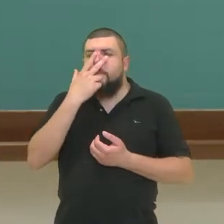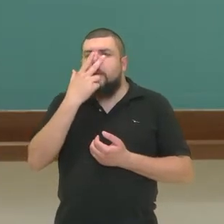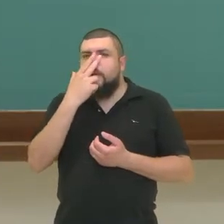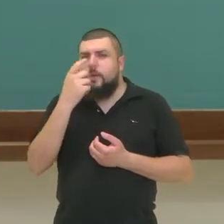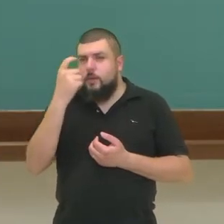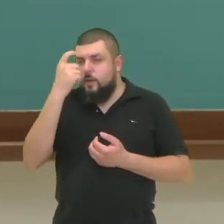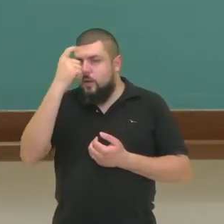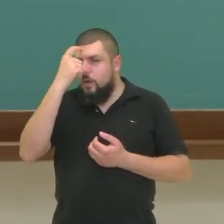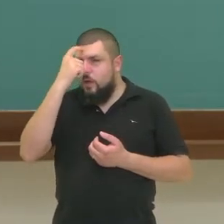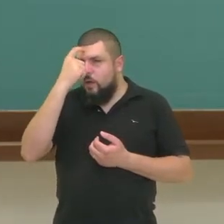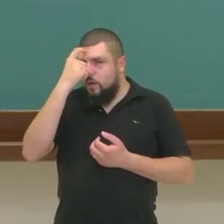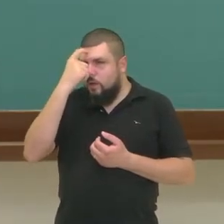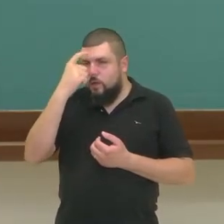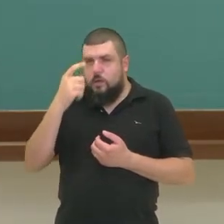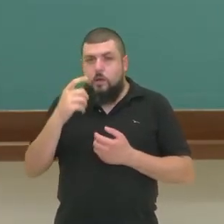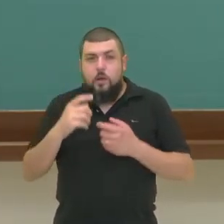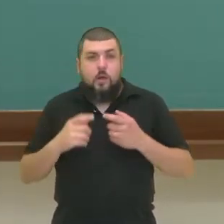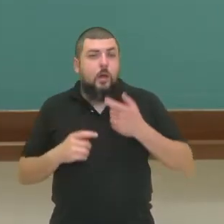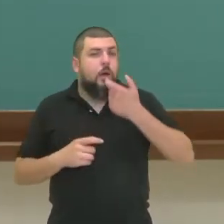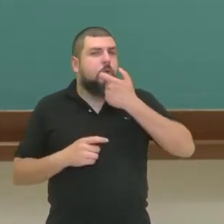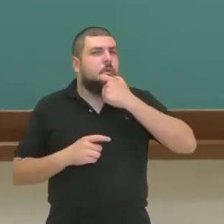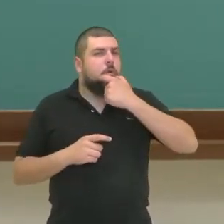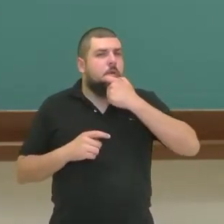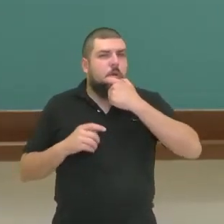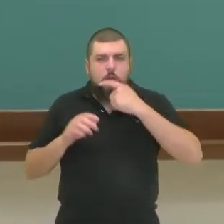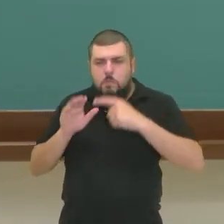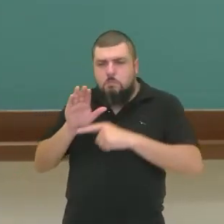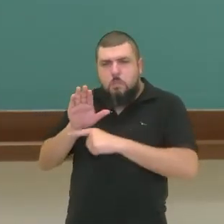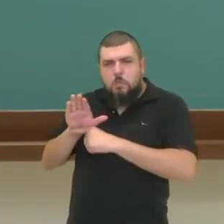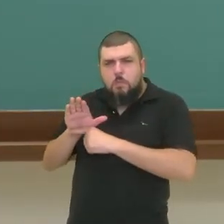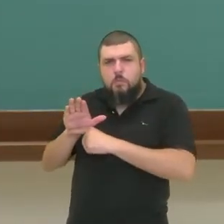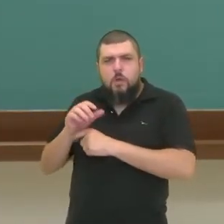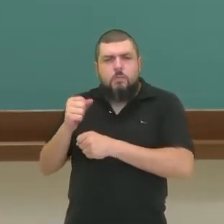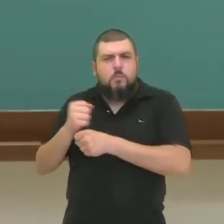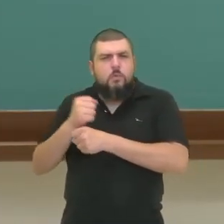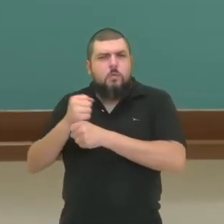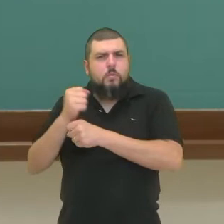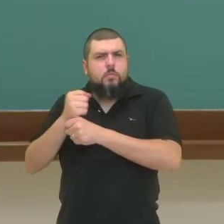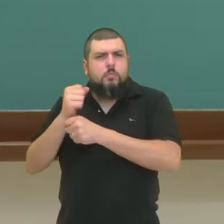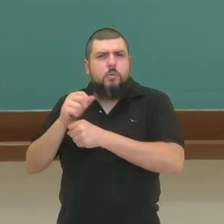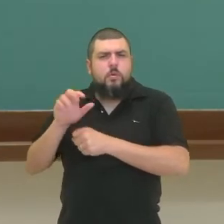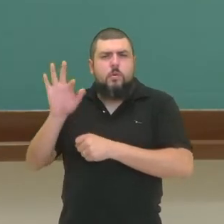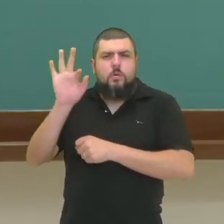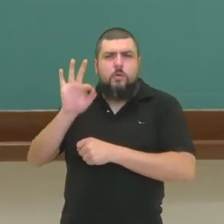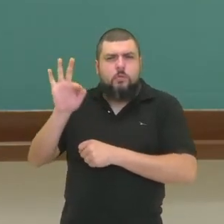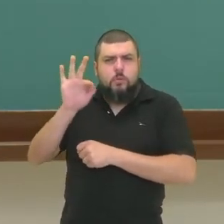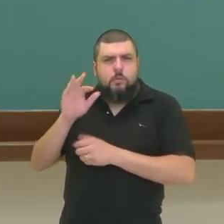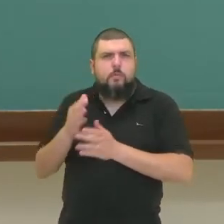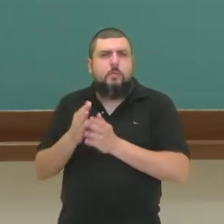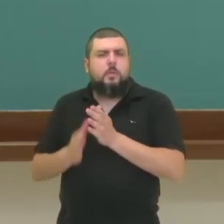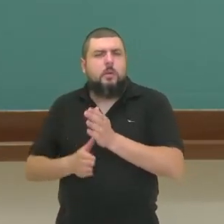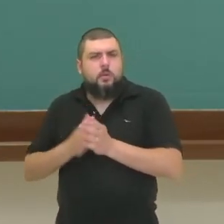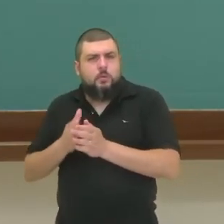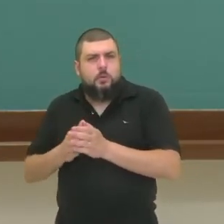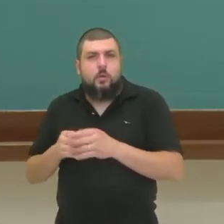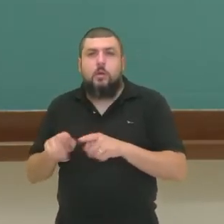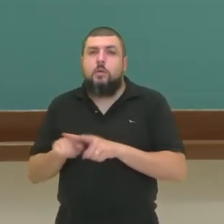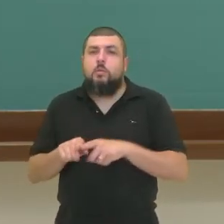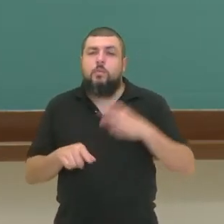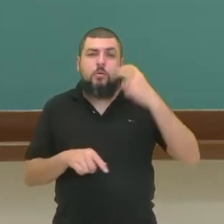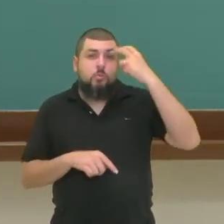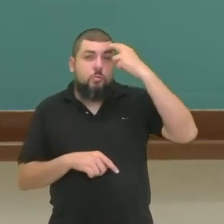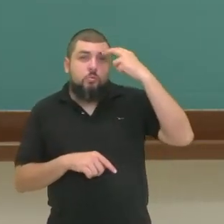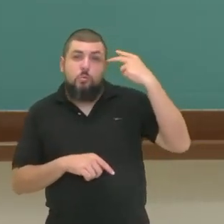sendo equipada com Inglaterra eles construíram universidades linhas férreas levaram muito da cultura ocidental